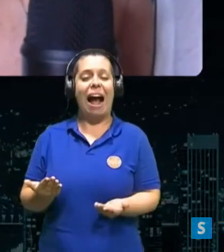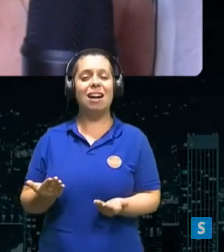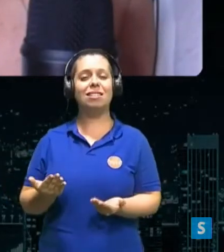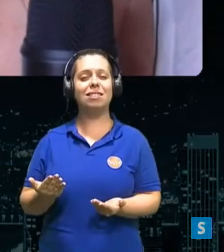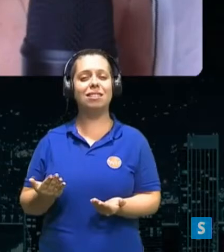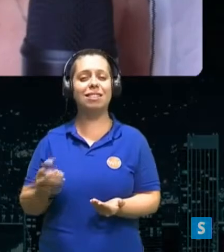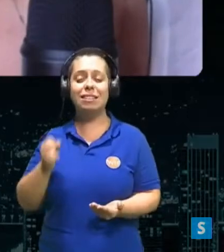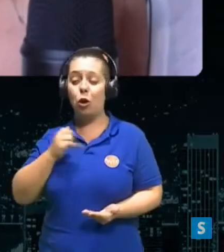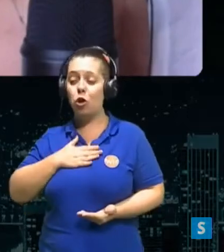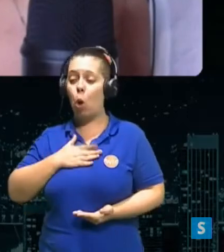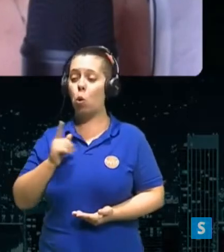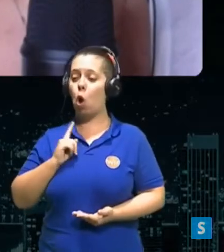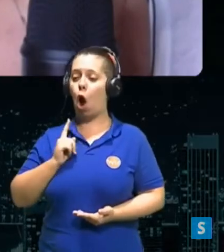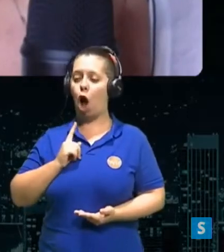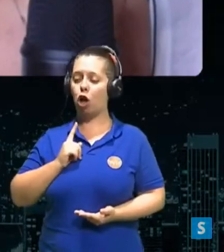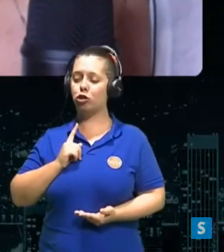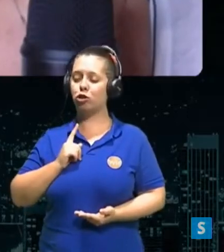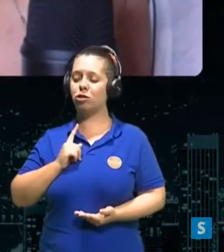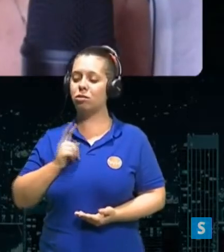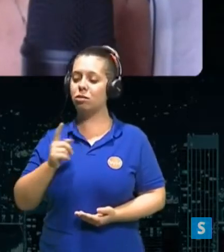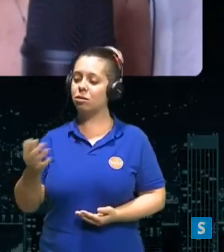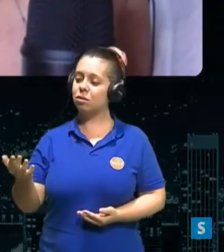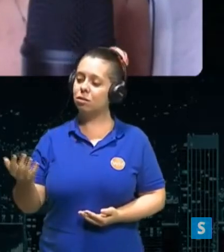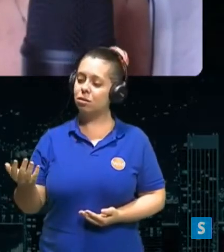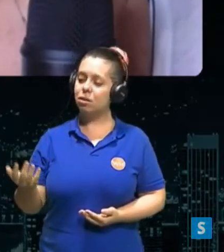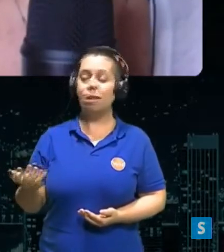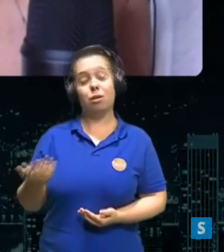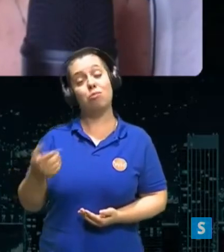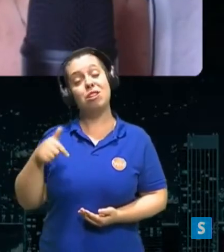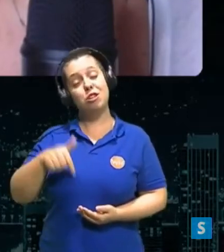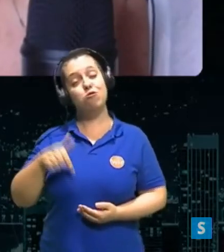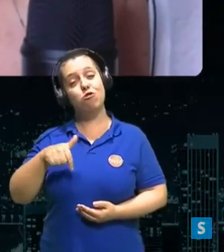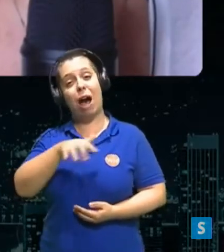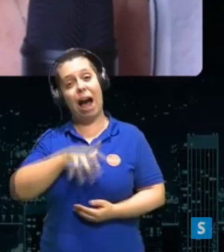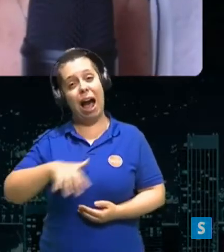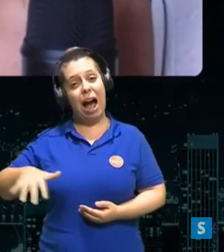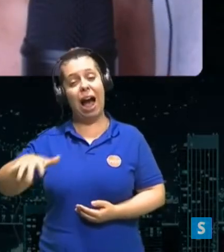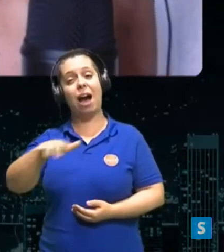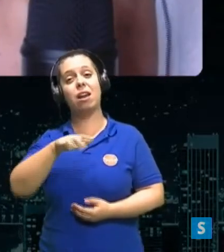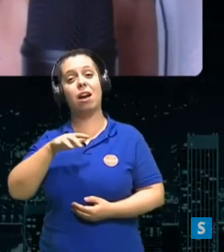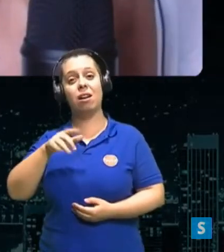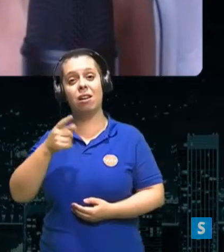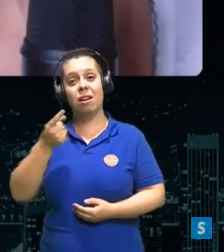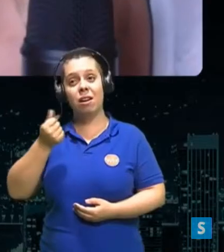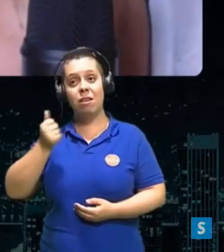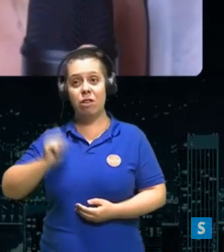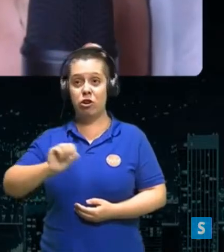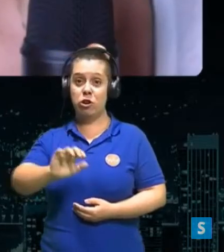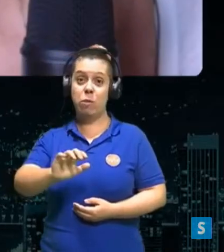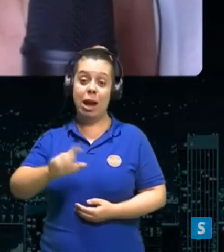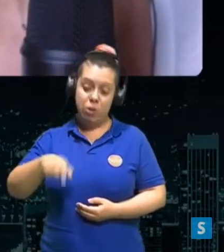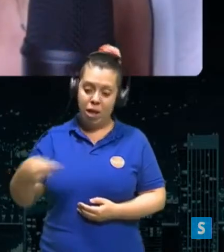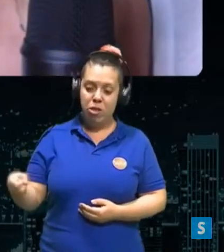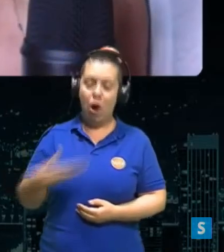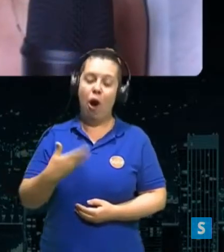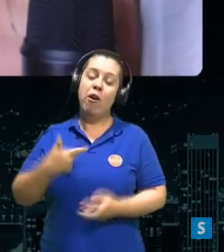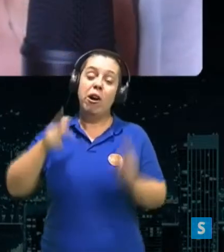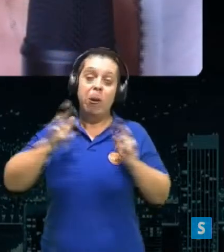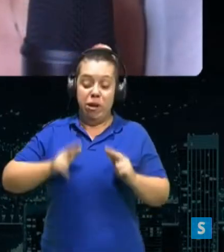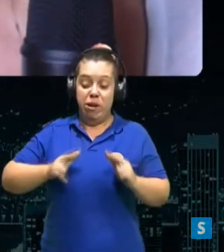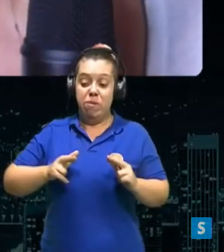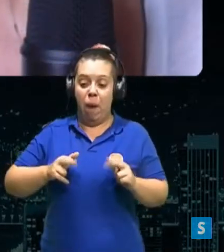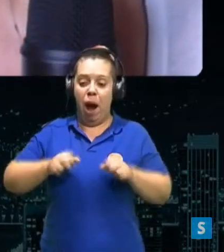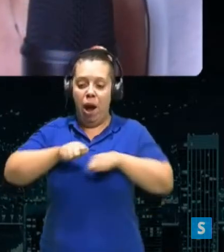acho que isso é meio novo para indústria de investimentos e espero que isso aconteça a com mais frequência É o que eu mais adoro